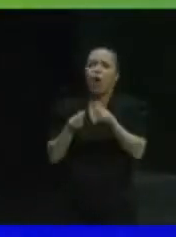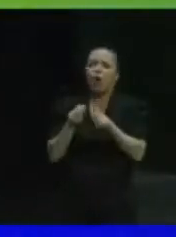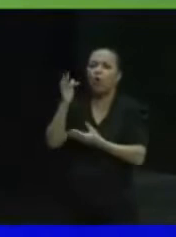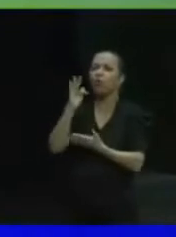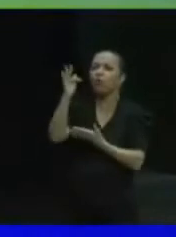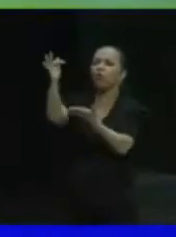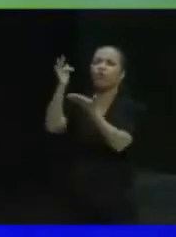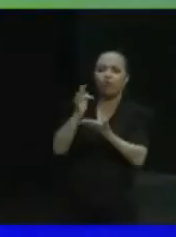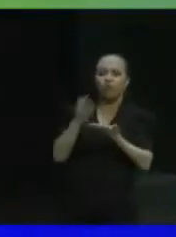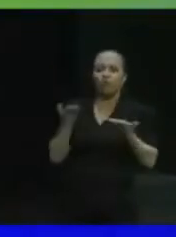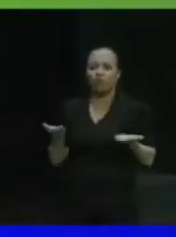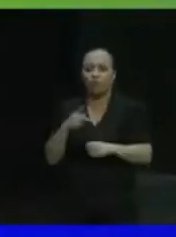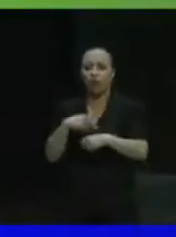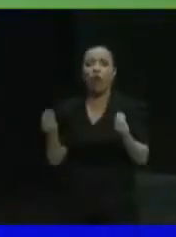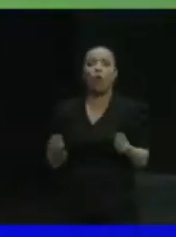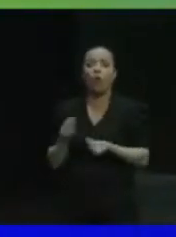futuro?